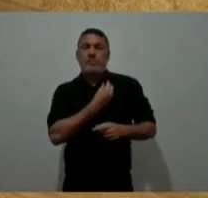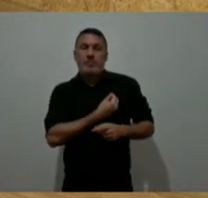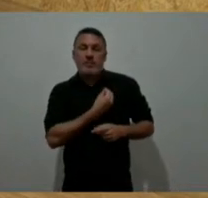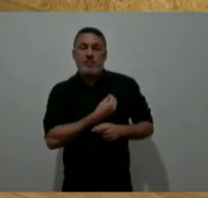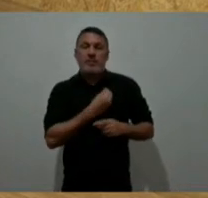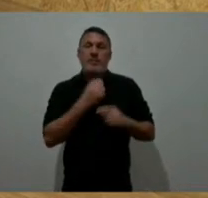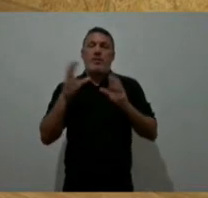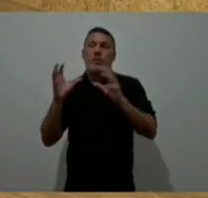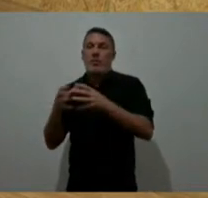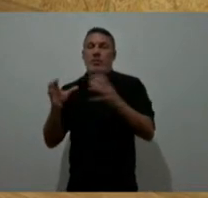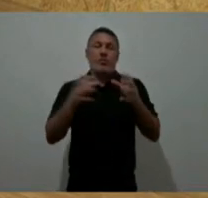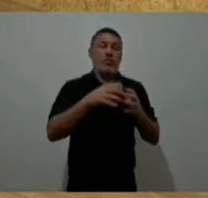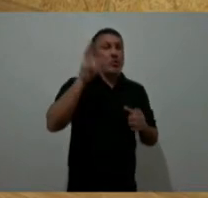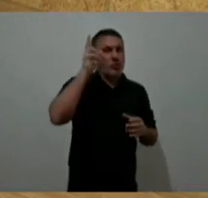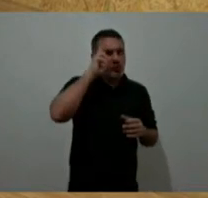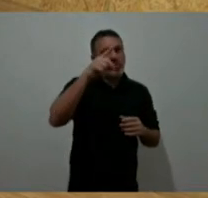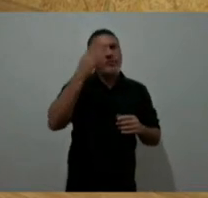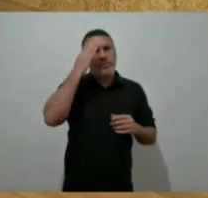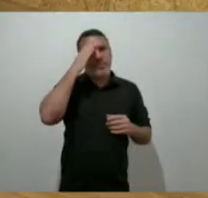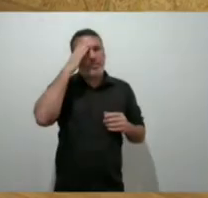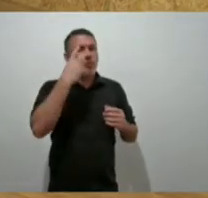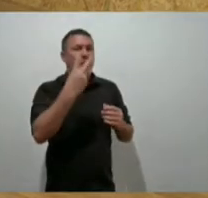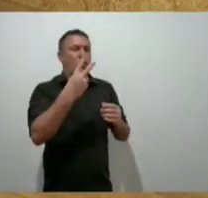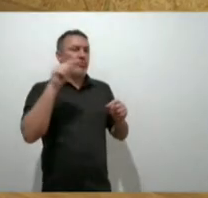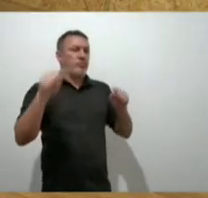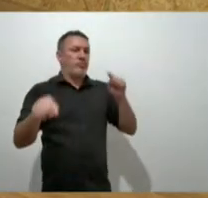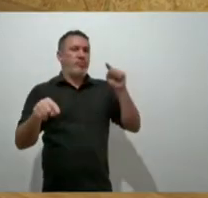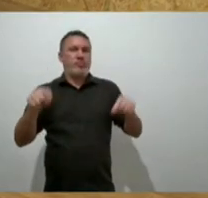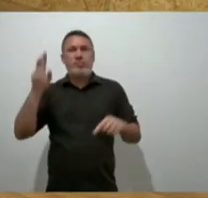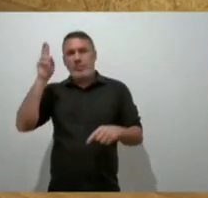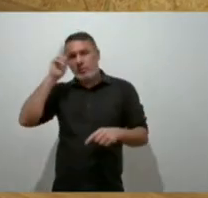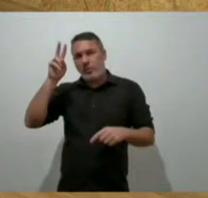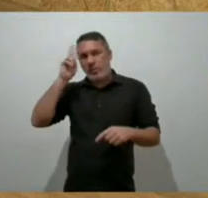está do lado certo da história, você está